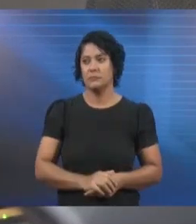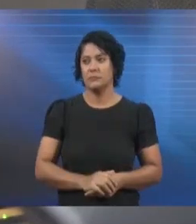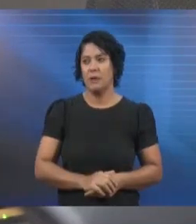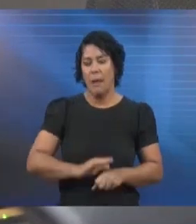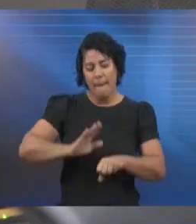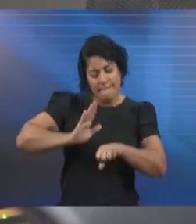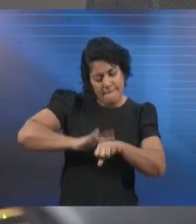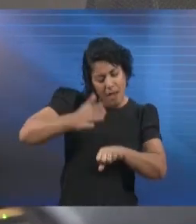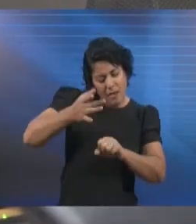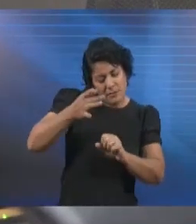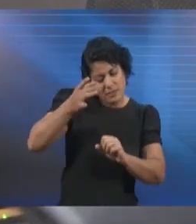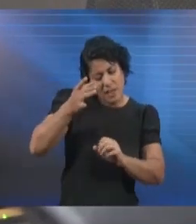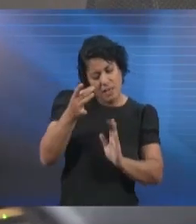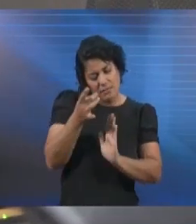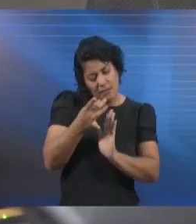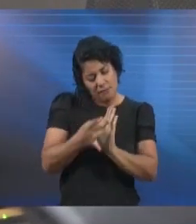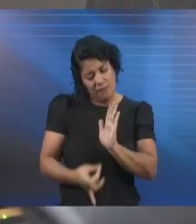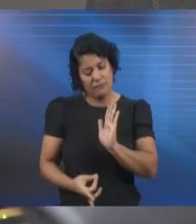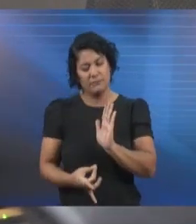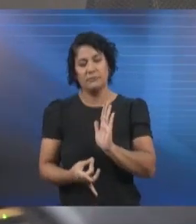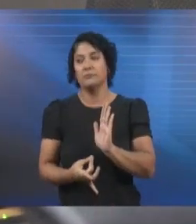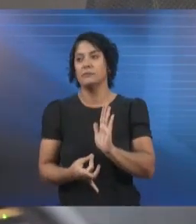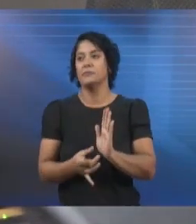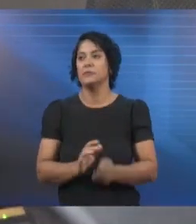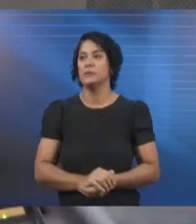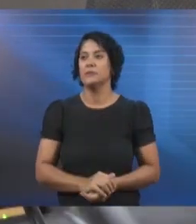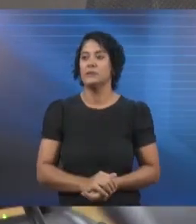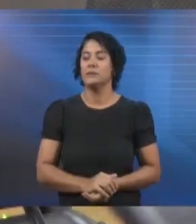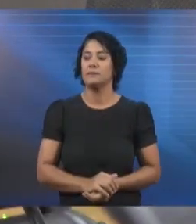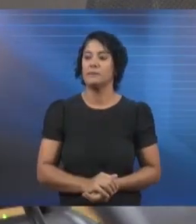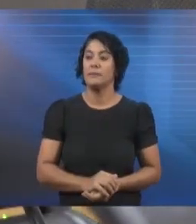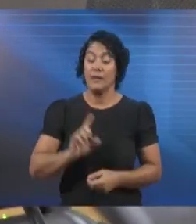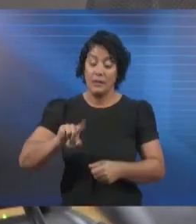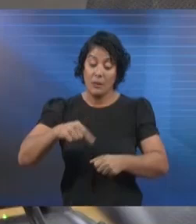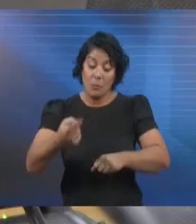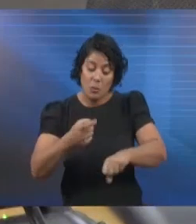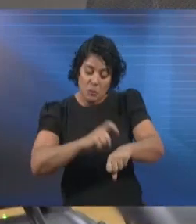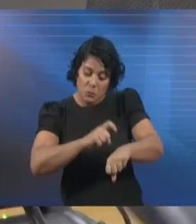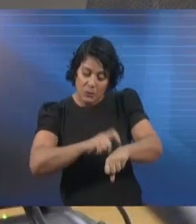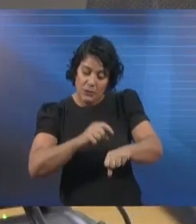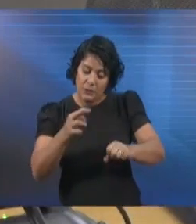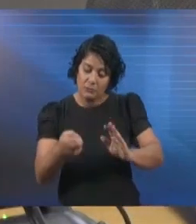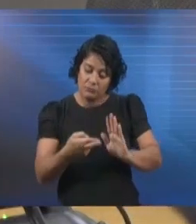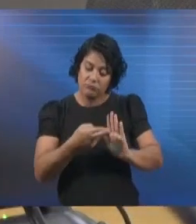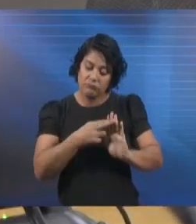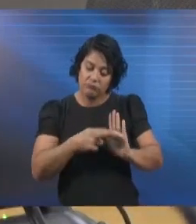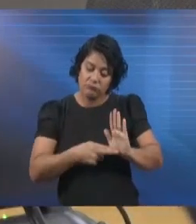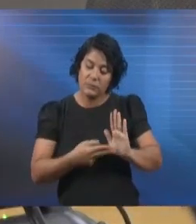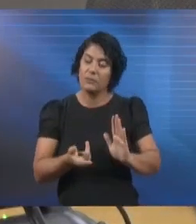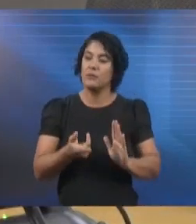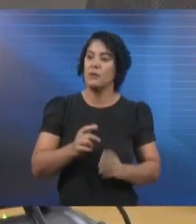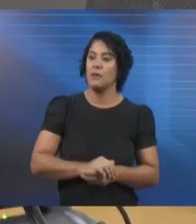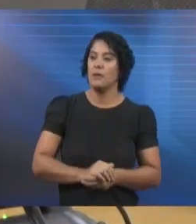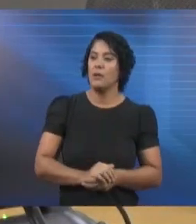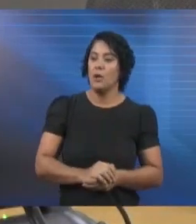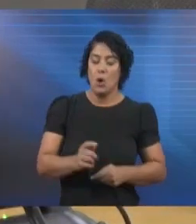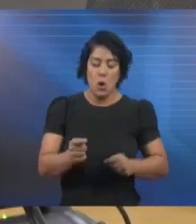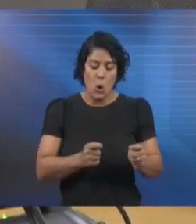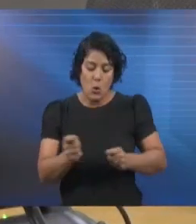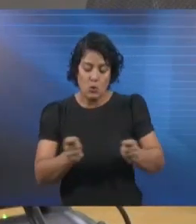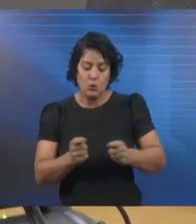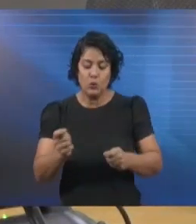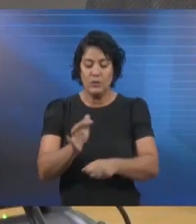mais detalhada a aprovação tácita após o prazo regulamentar busca assegurar que o órgão de Controle e